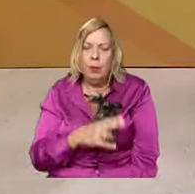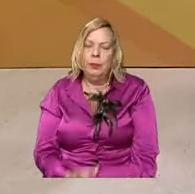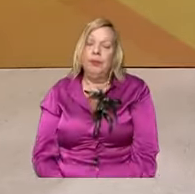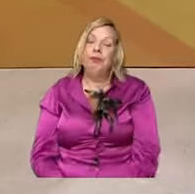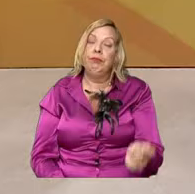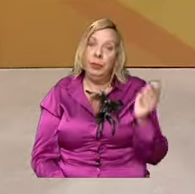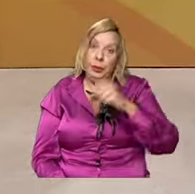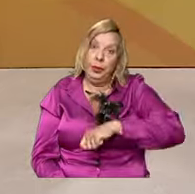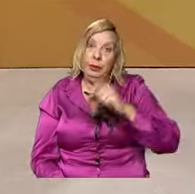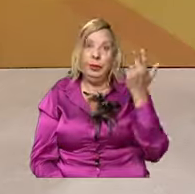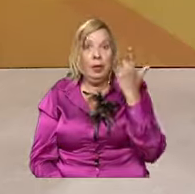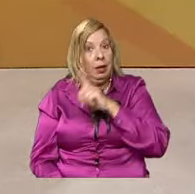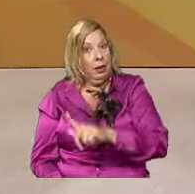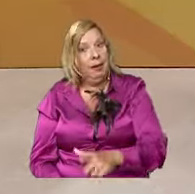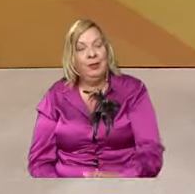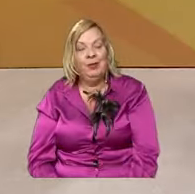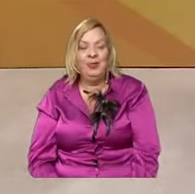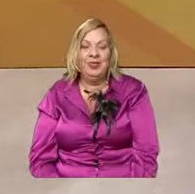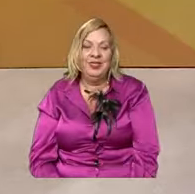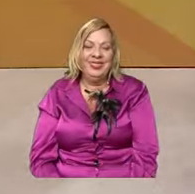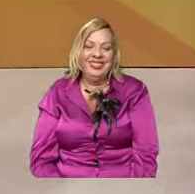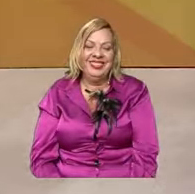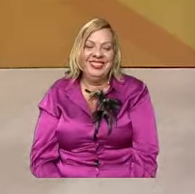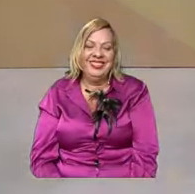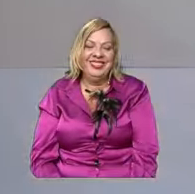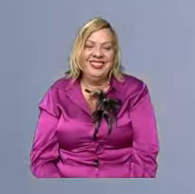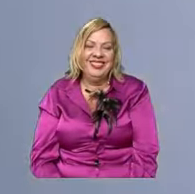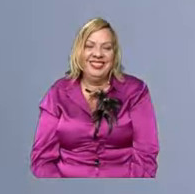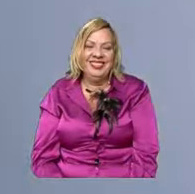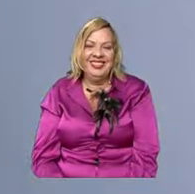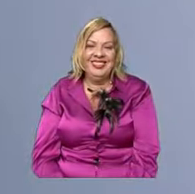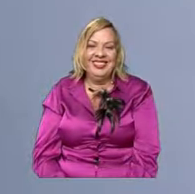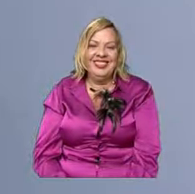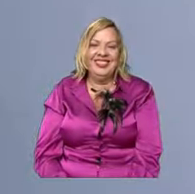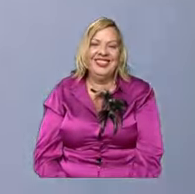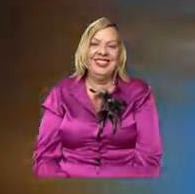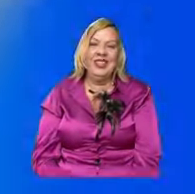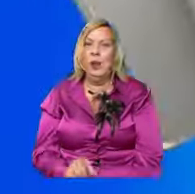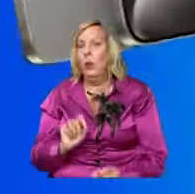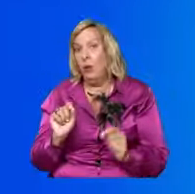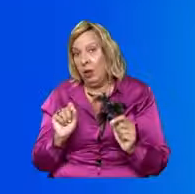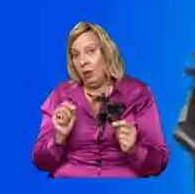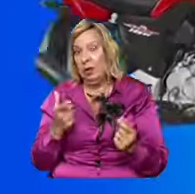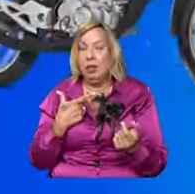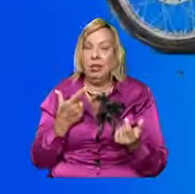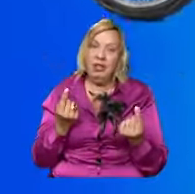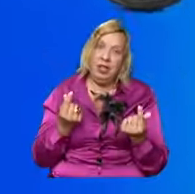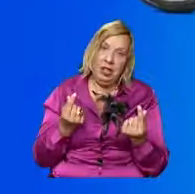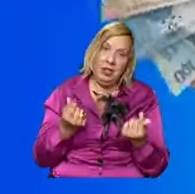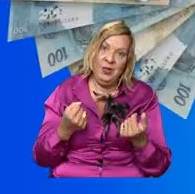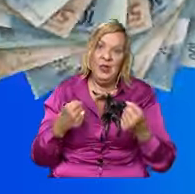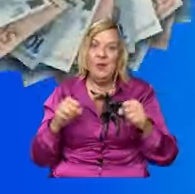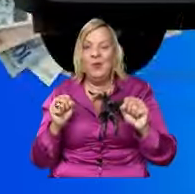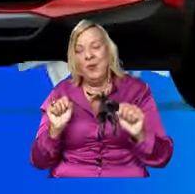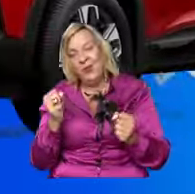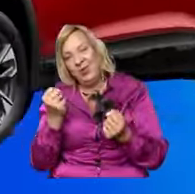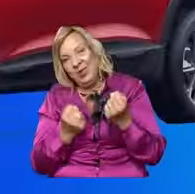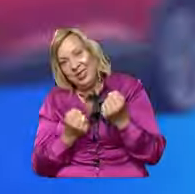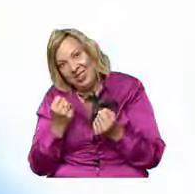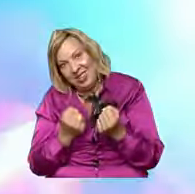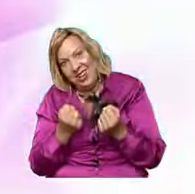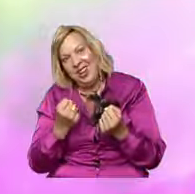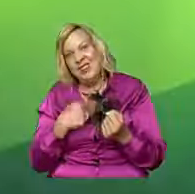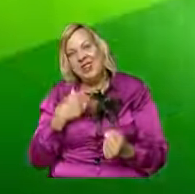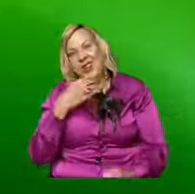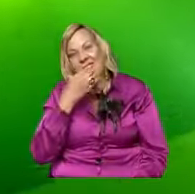tornar contemplado. Caso caso. Rodou. O que é, o que é. Tem din-din, tem iPhone, tem motos e tem carrão. Acertou, é o